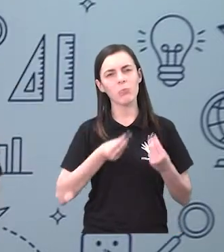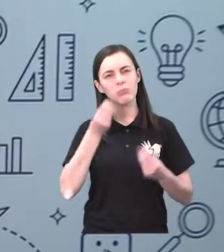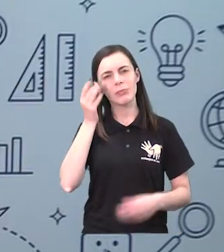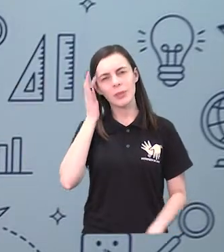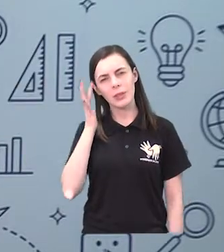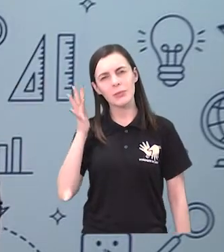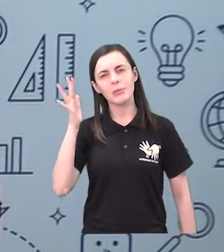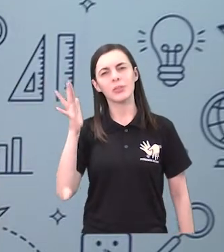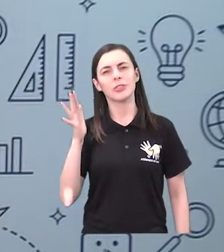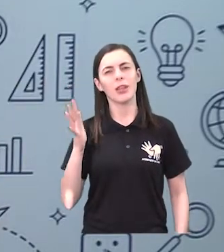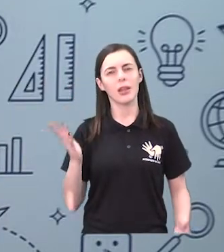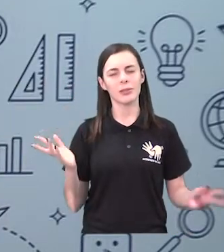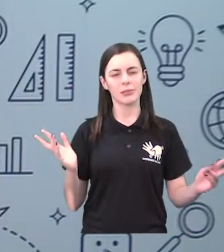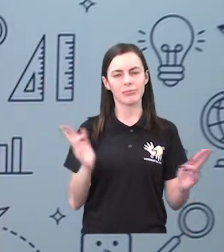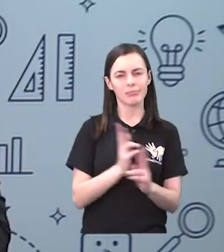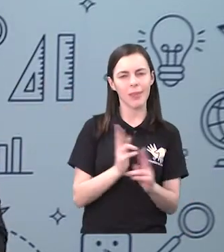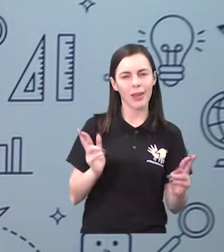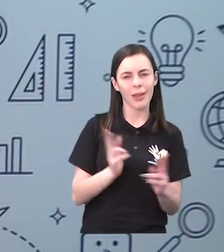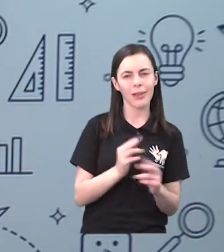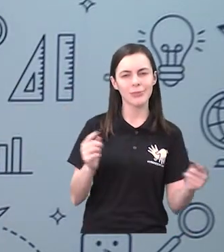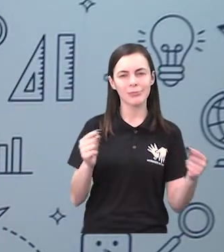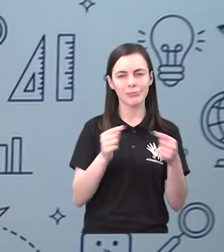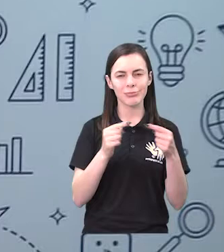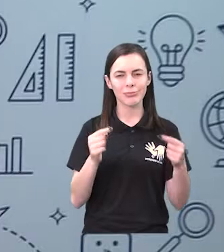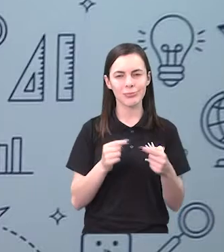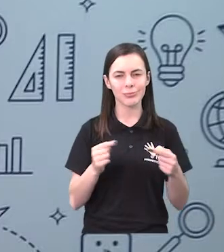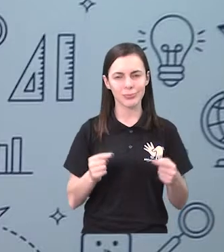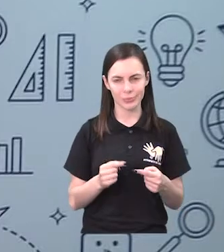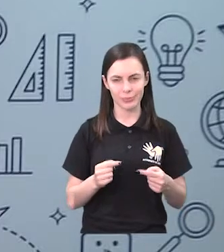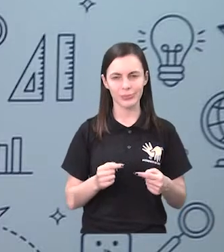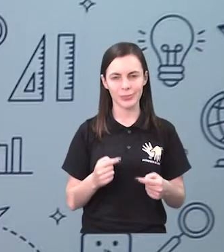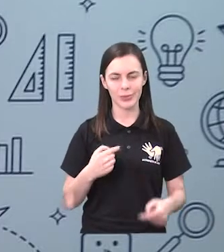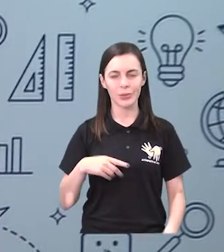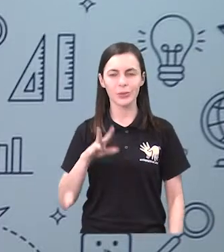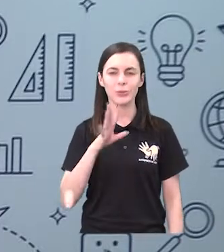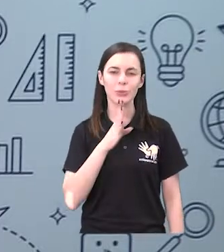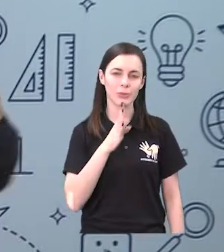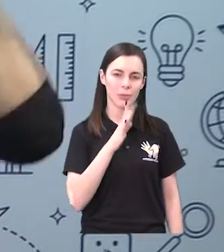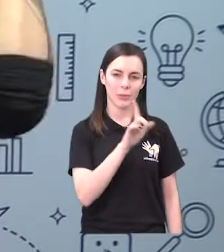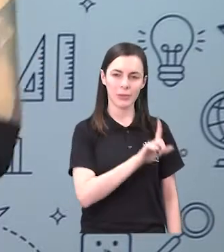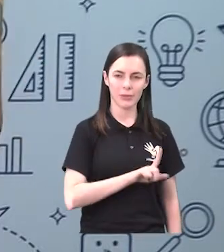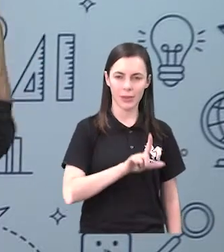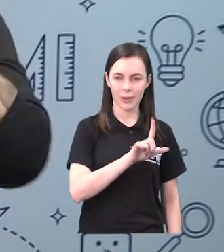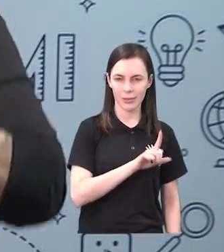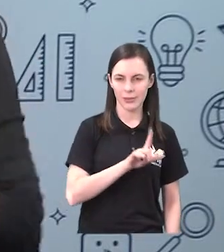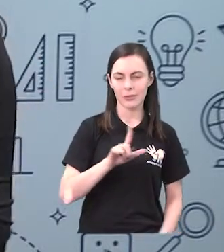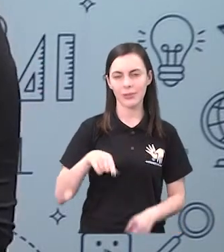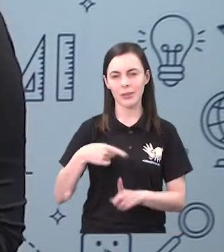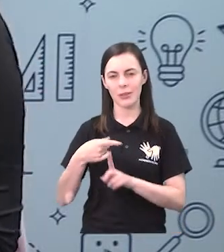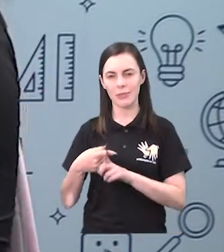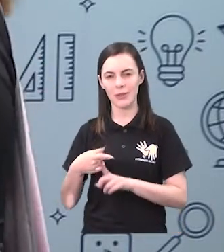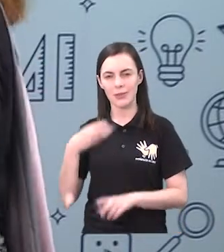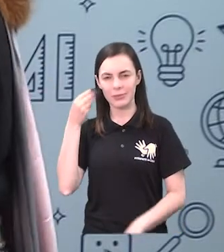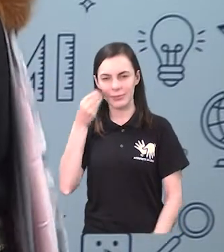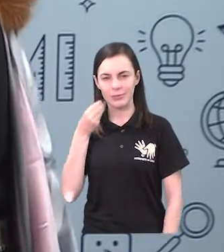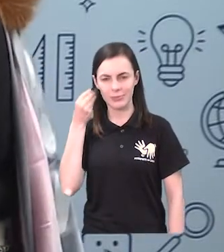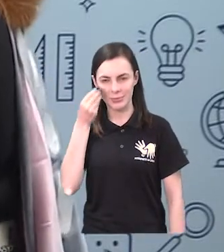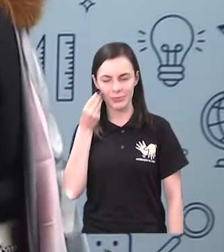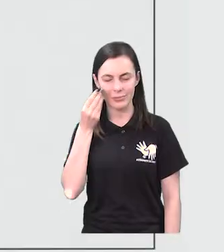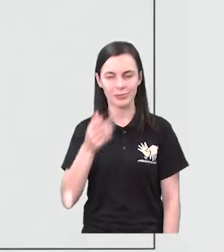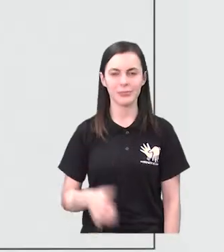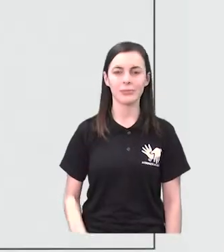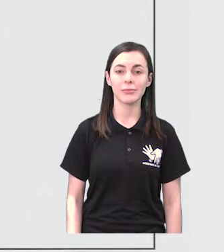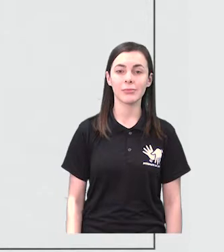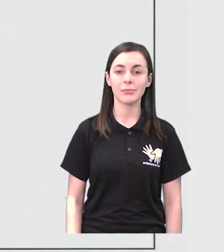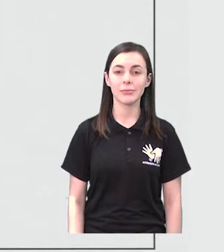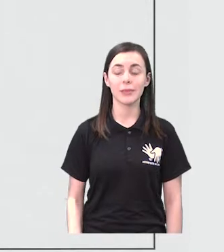pensar como seriam essas relações a partir do texto que nós ouvimos da história que nós ouvimos vamos